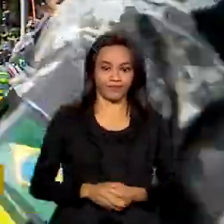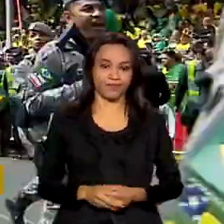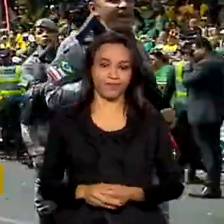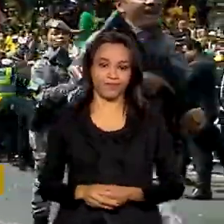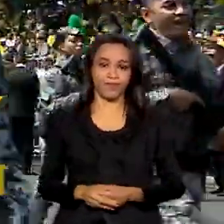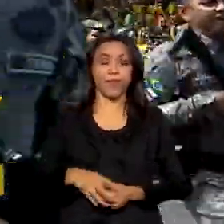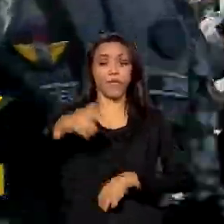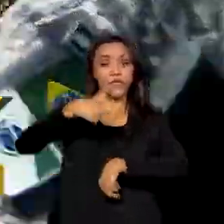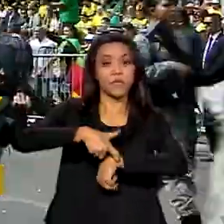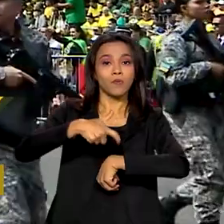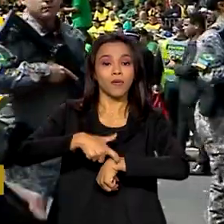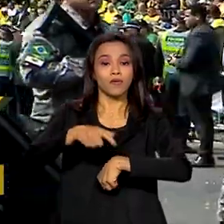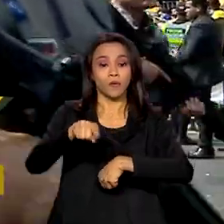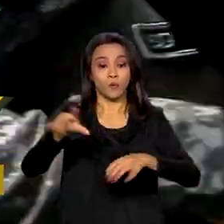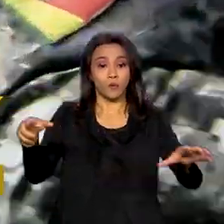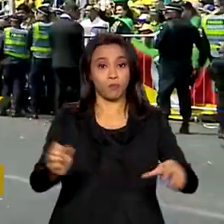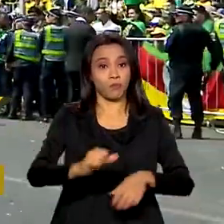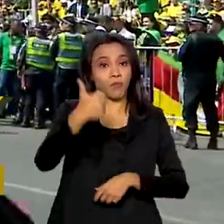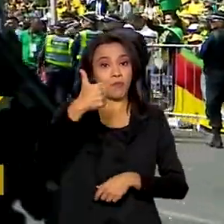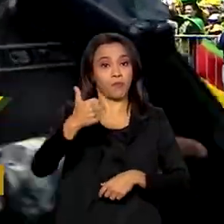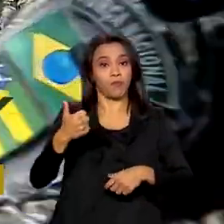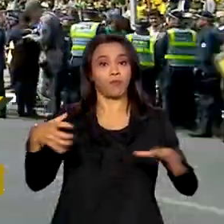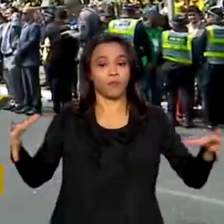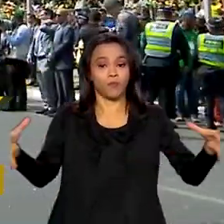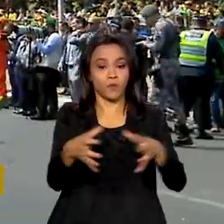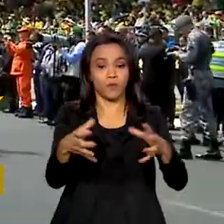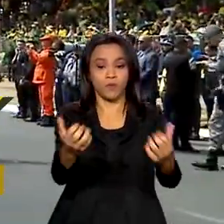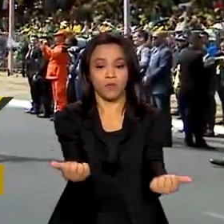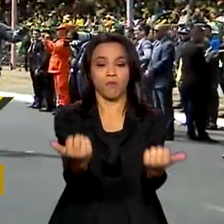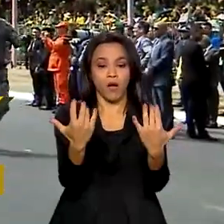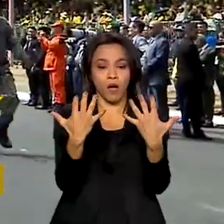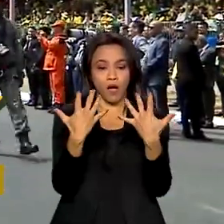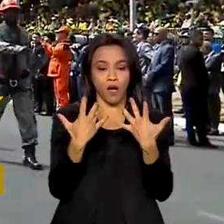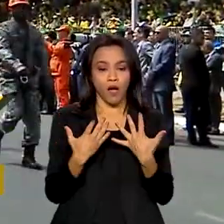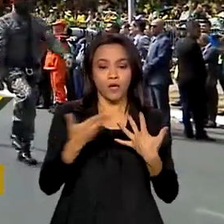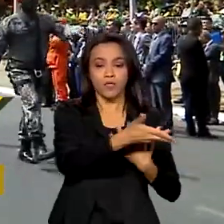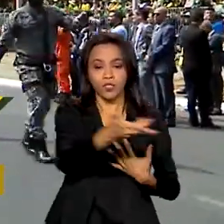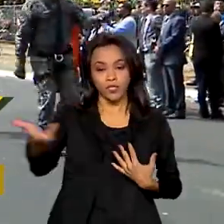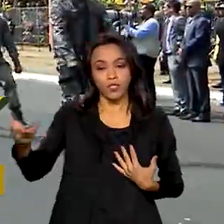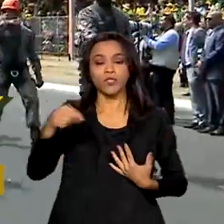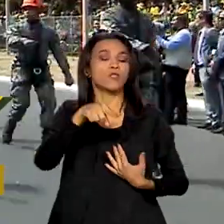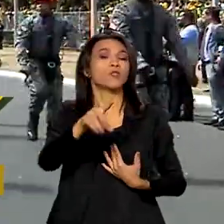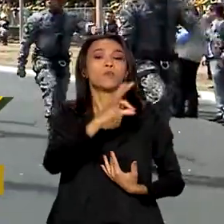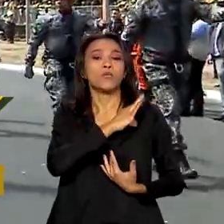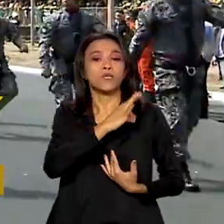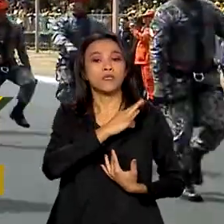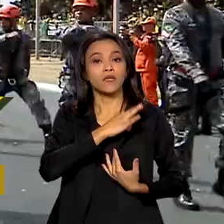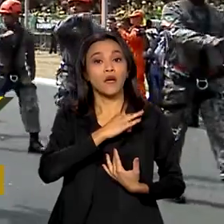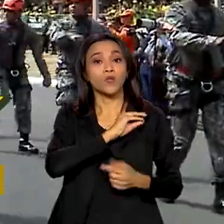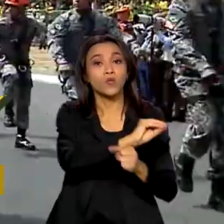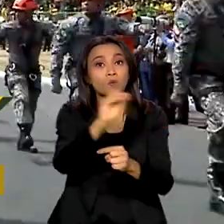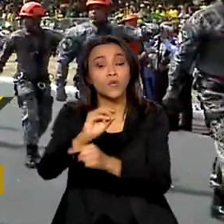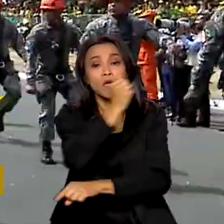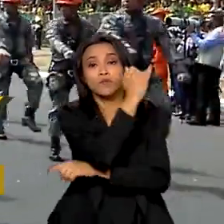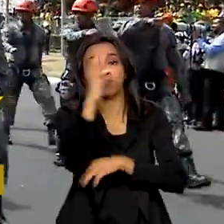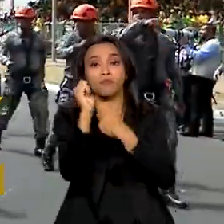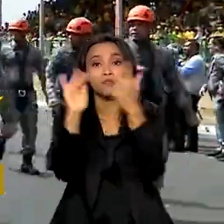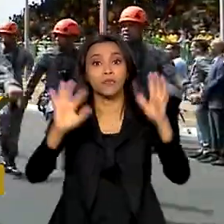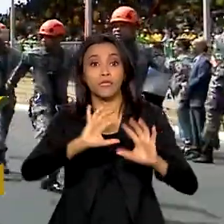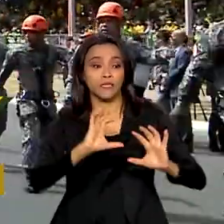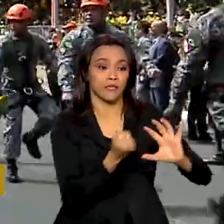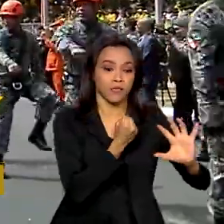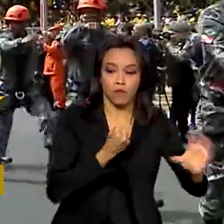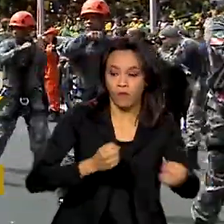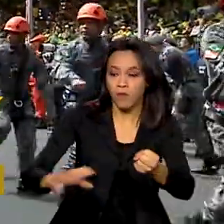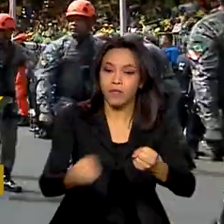Neste momento desfila a primeira companhia, composta por um pelotão de policiamento ostensivo ambiental e um pelotão de busca e salvamento. E a